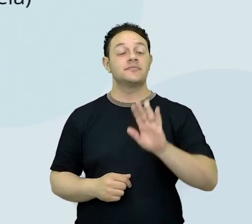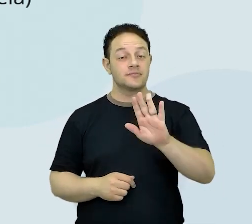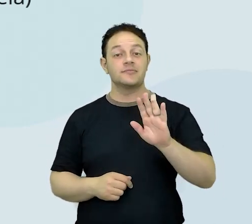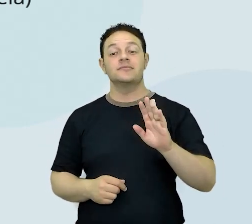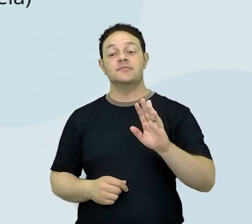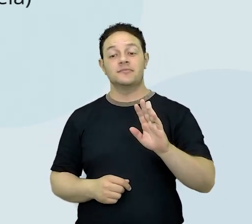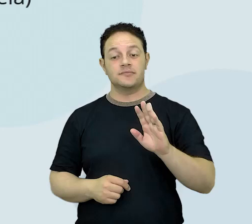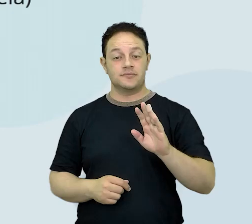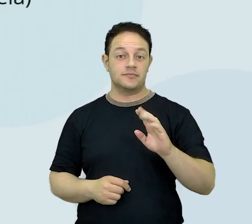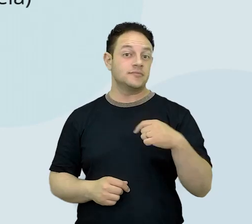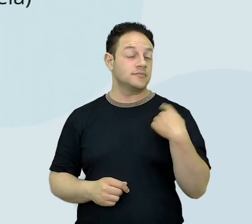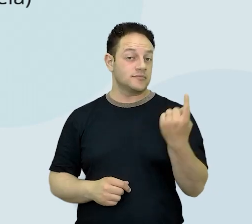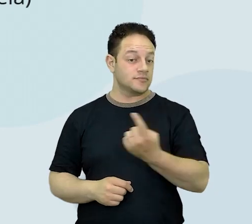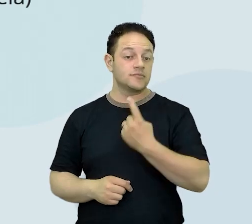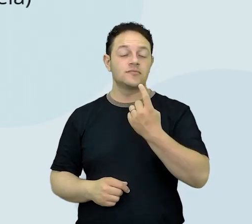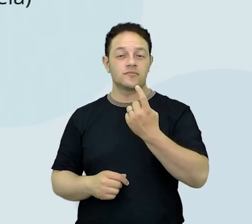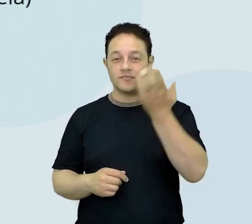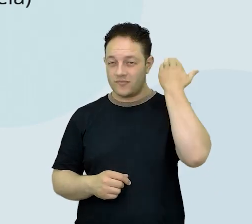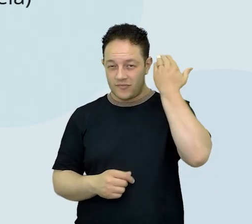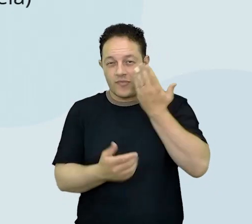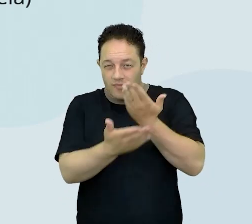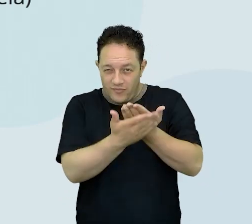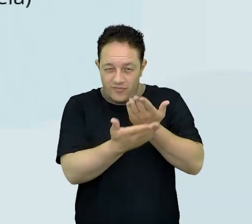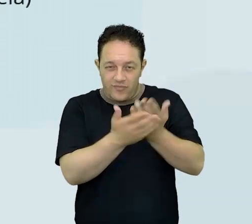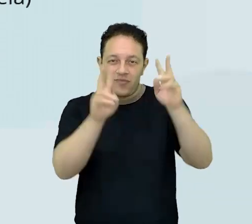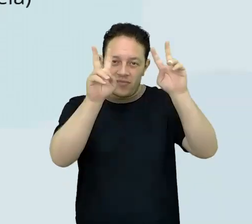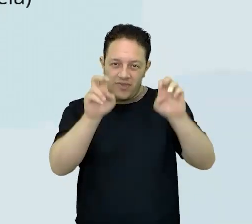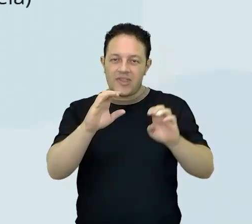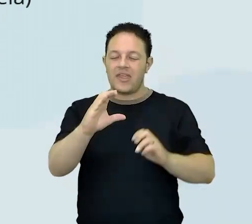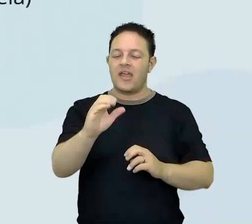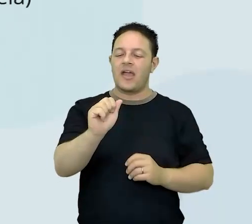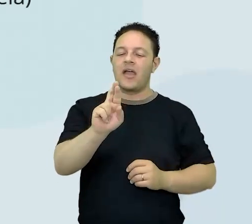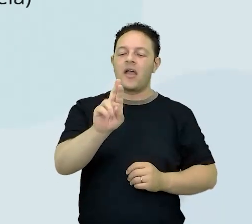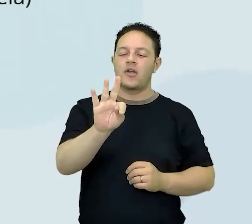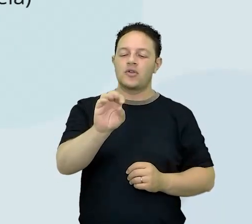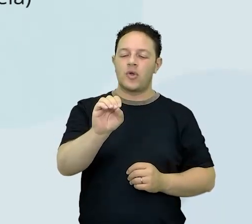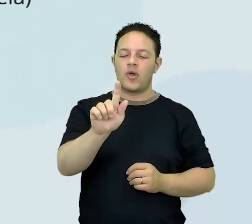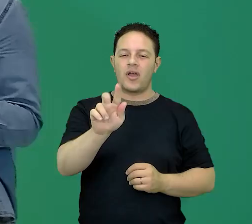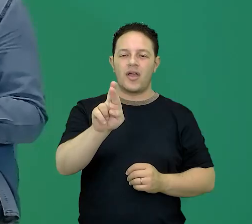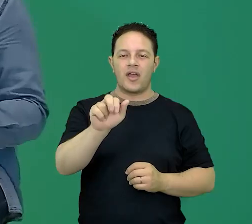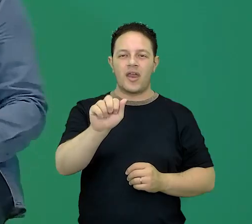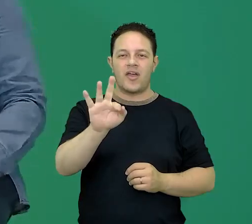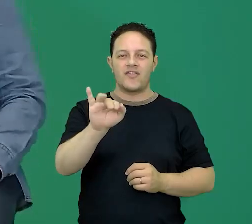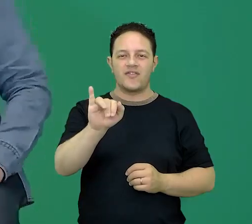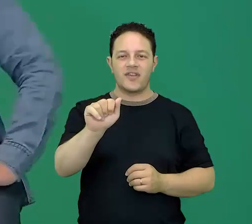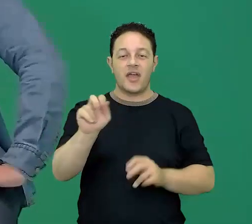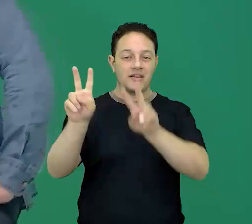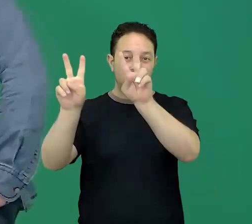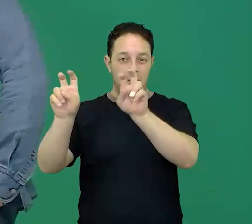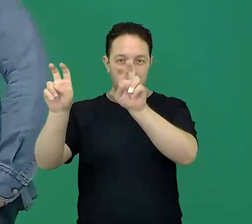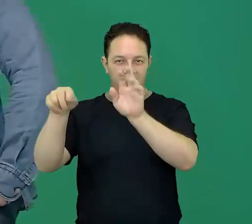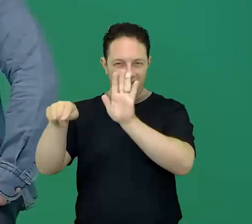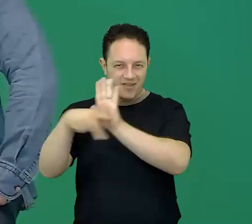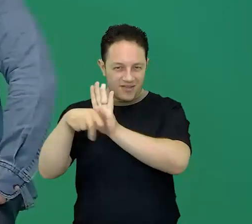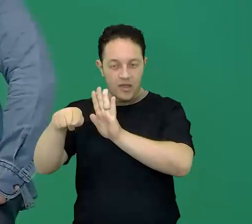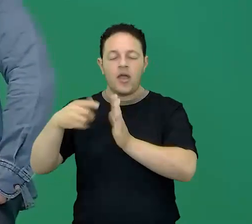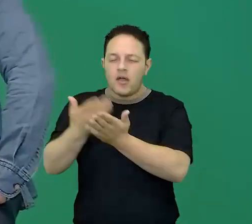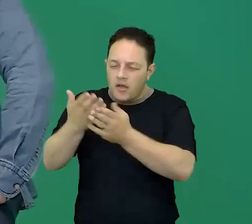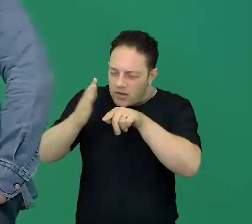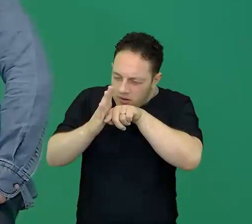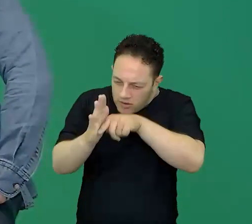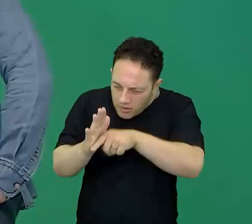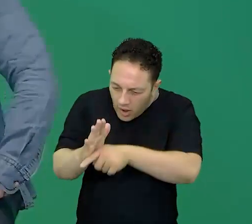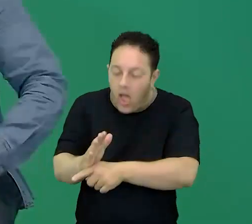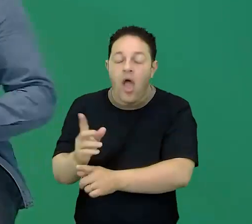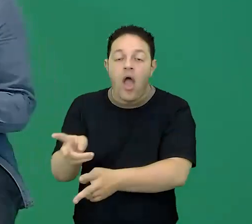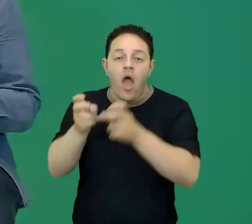Quando a gente estudou a respeito da cartografia temática mais a fundo, nós percebemos o